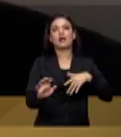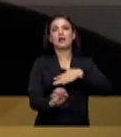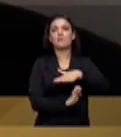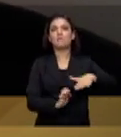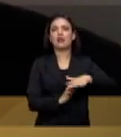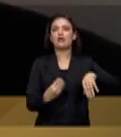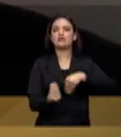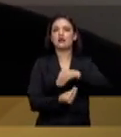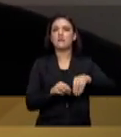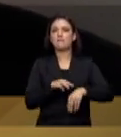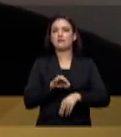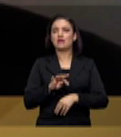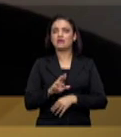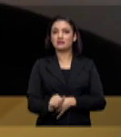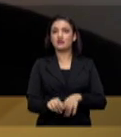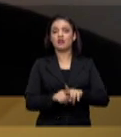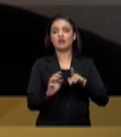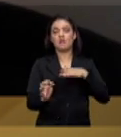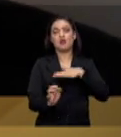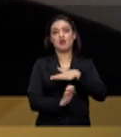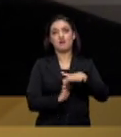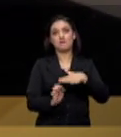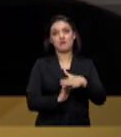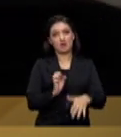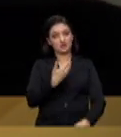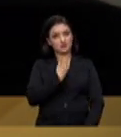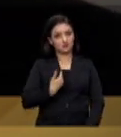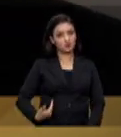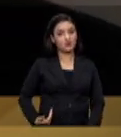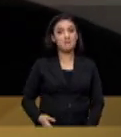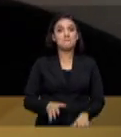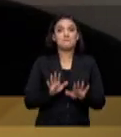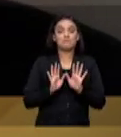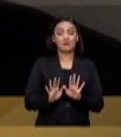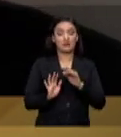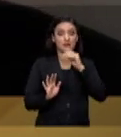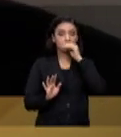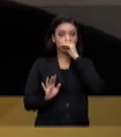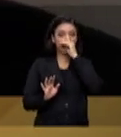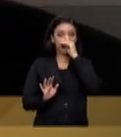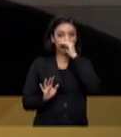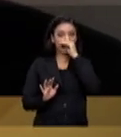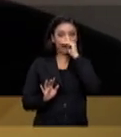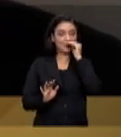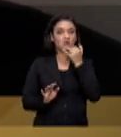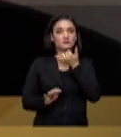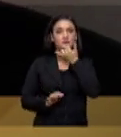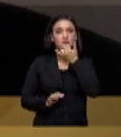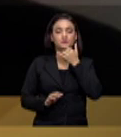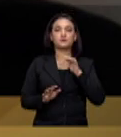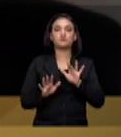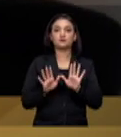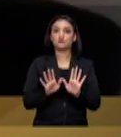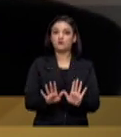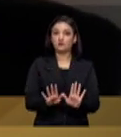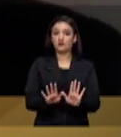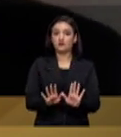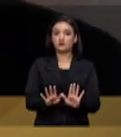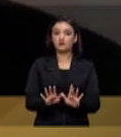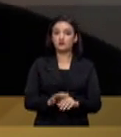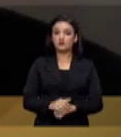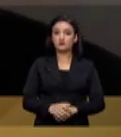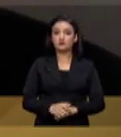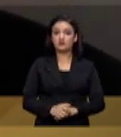e empresas públicas. Mas, ali também assentei, mas